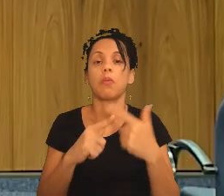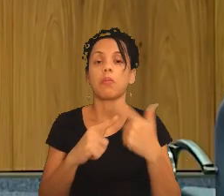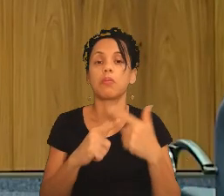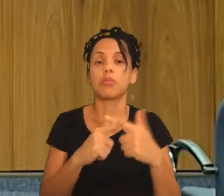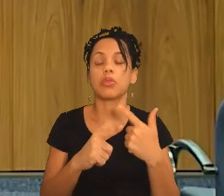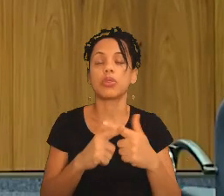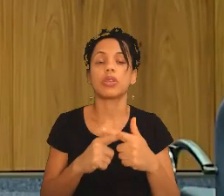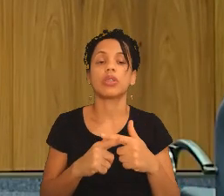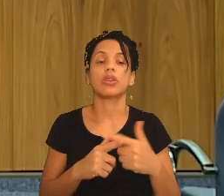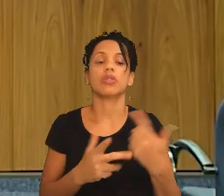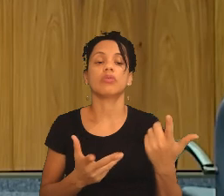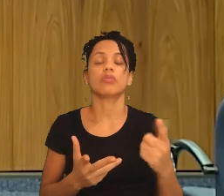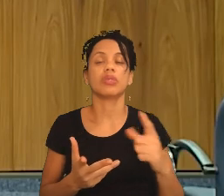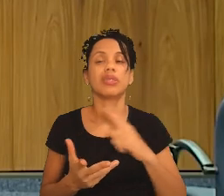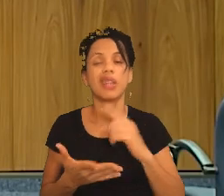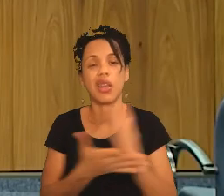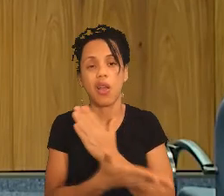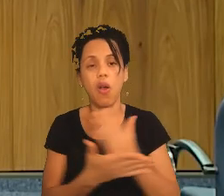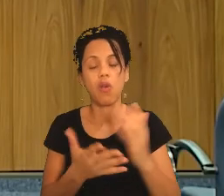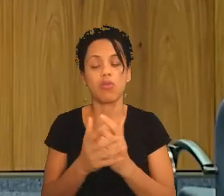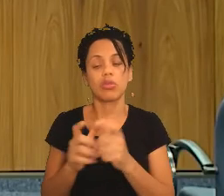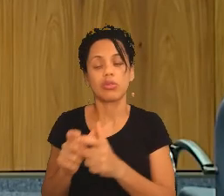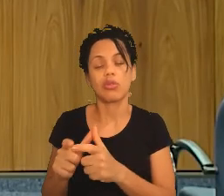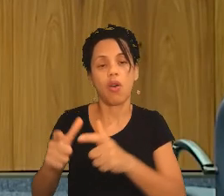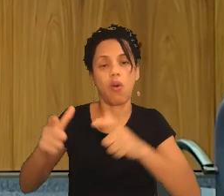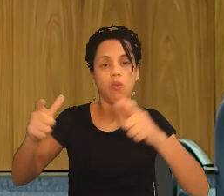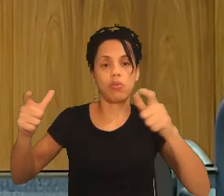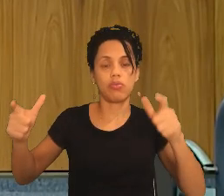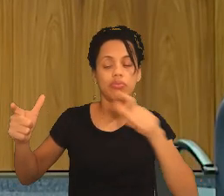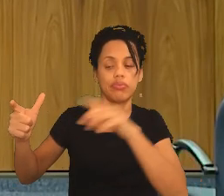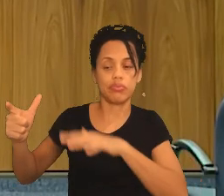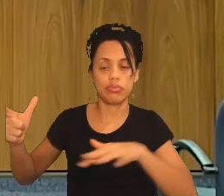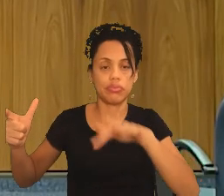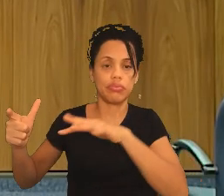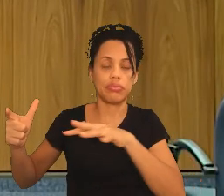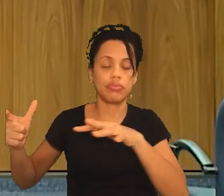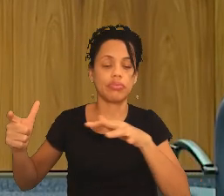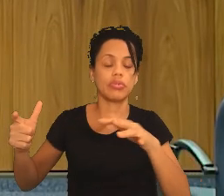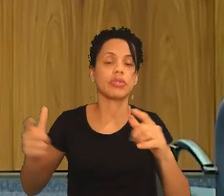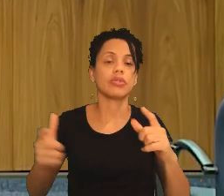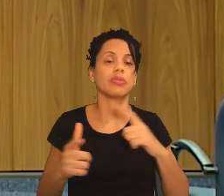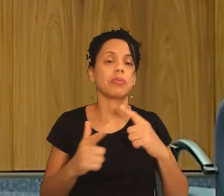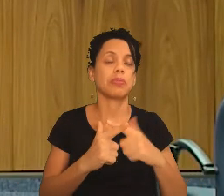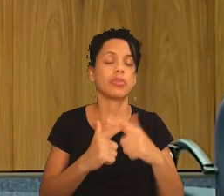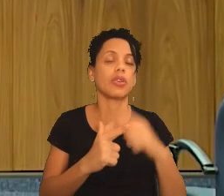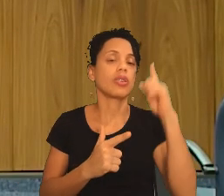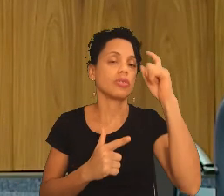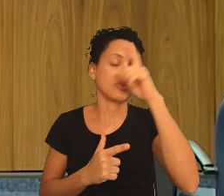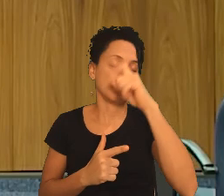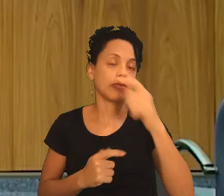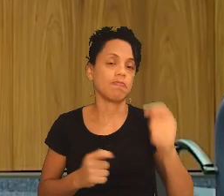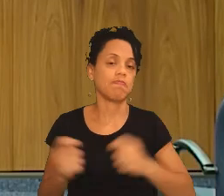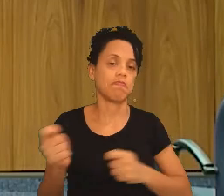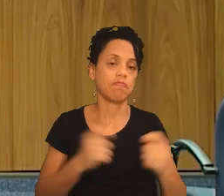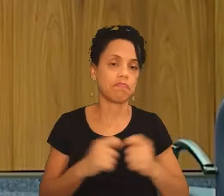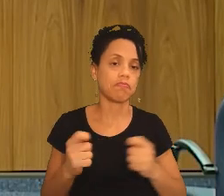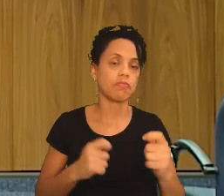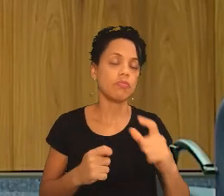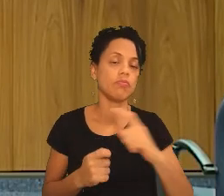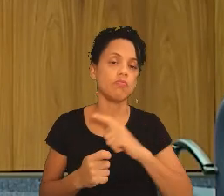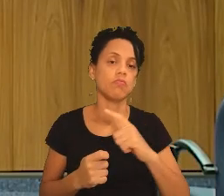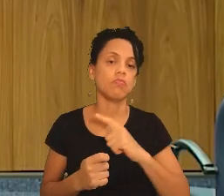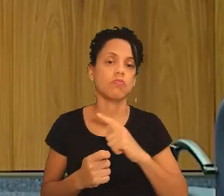capítulo singular, porque, de fato, há a constatação de vários acirramentos, até por conta